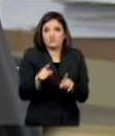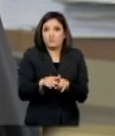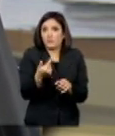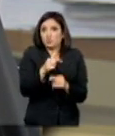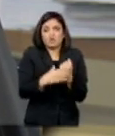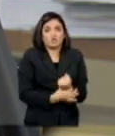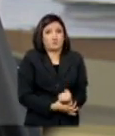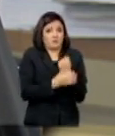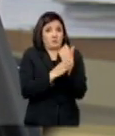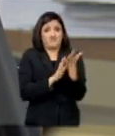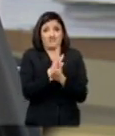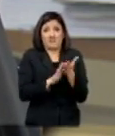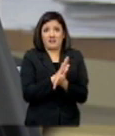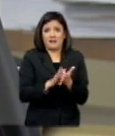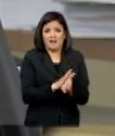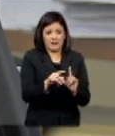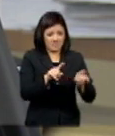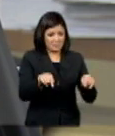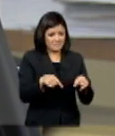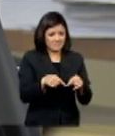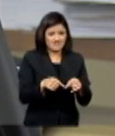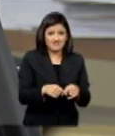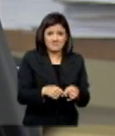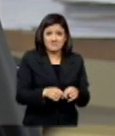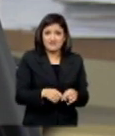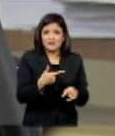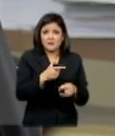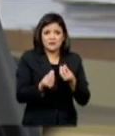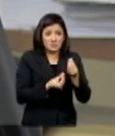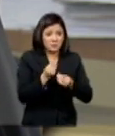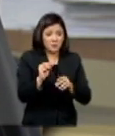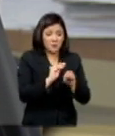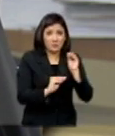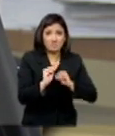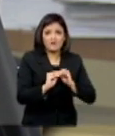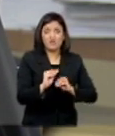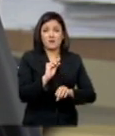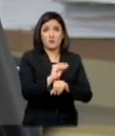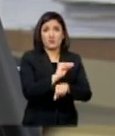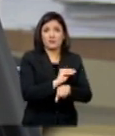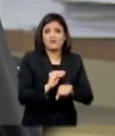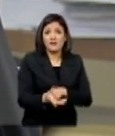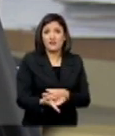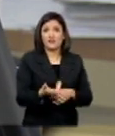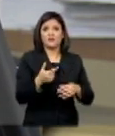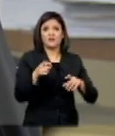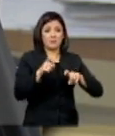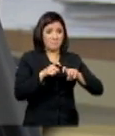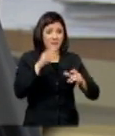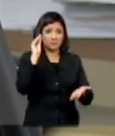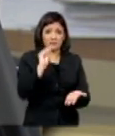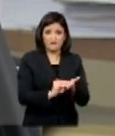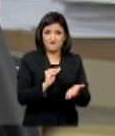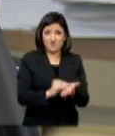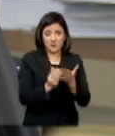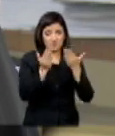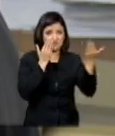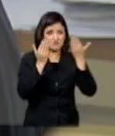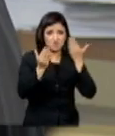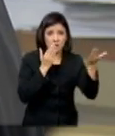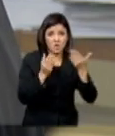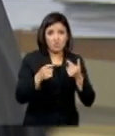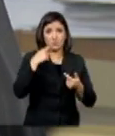celas insalubres falta de alimentação adequada e de assistência médica psicológica e odontológica